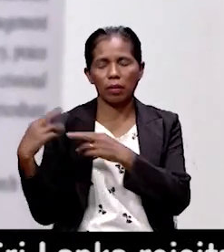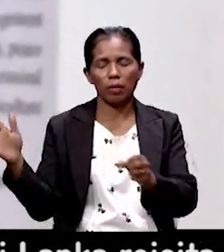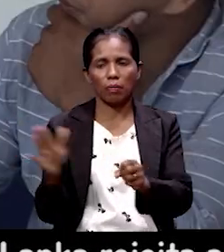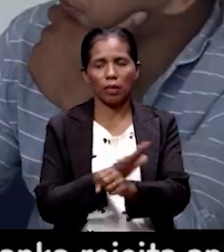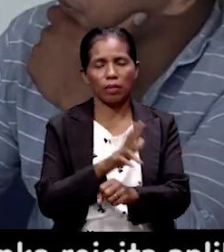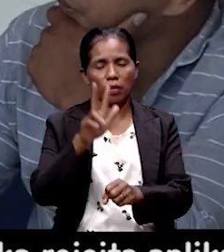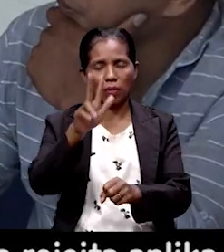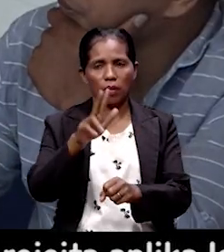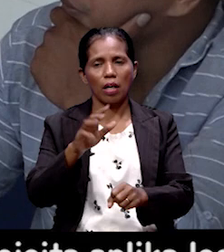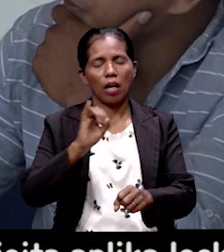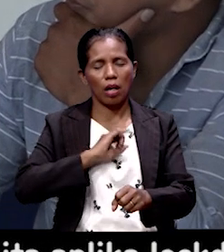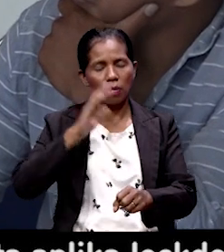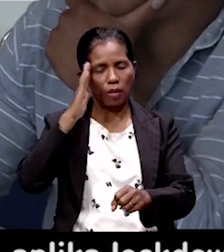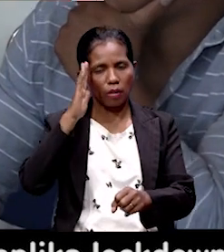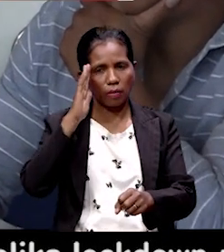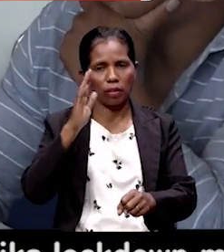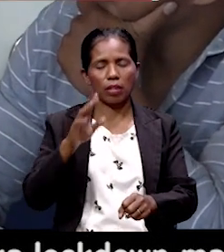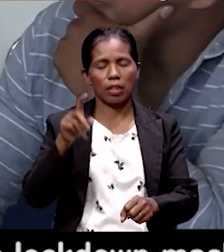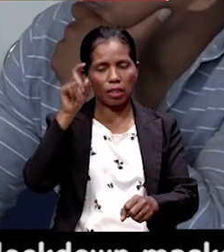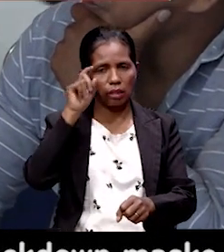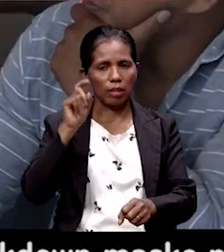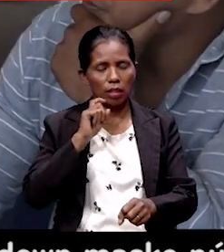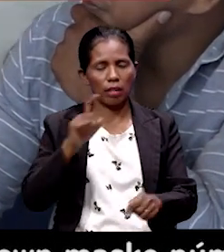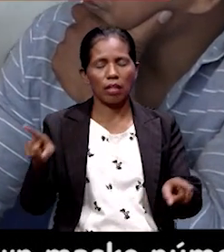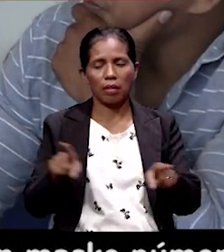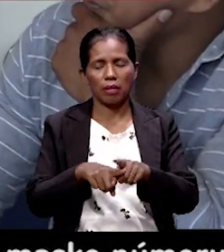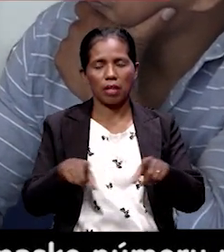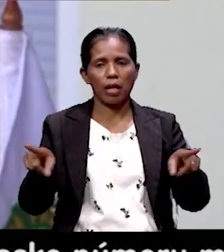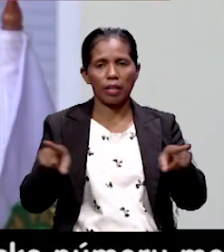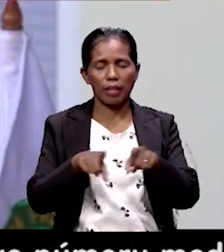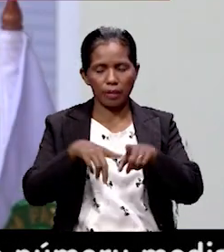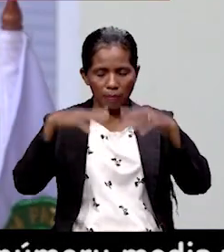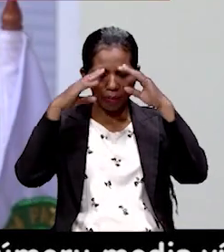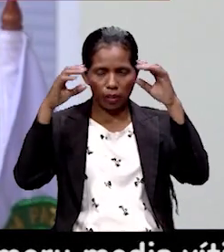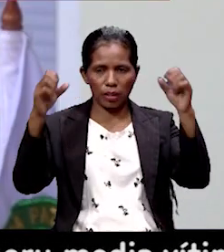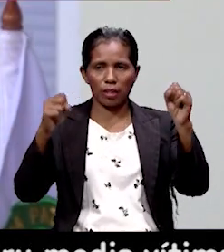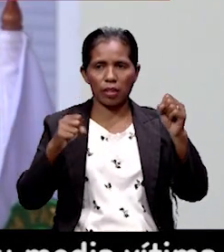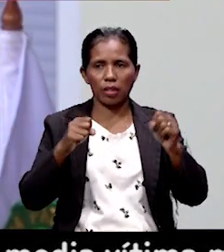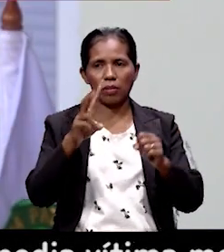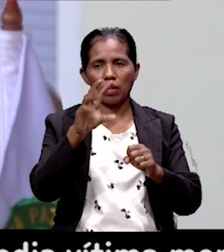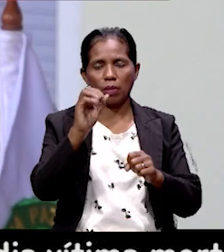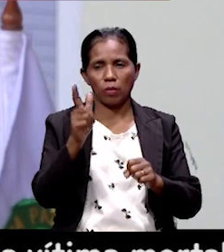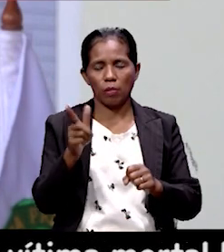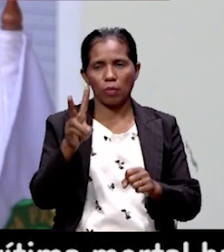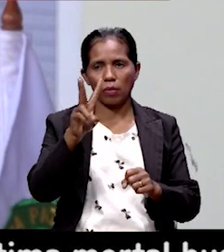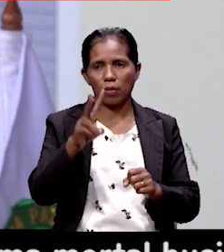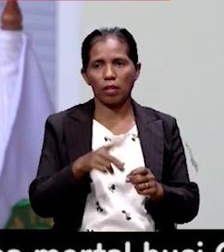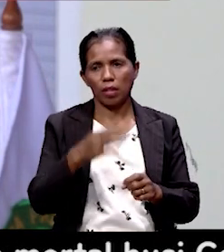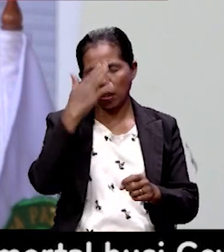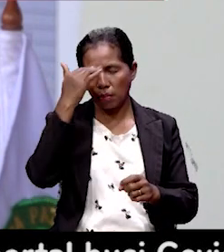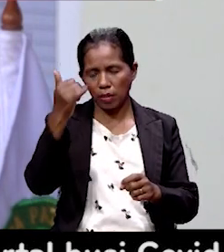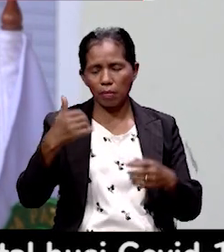a minha ideia, a do bem, a Presidente da República em 2022. Também sabe que tem